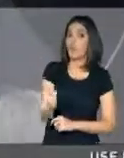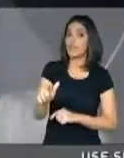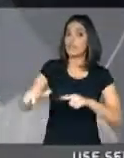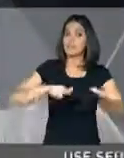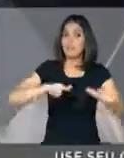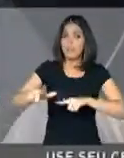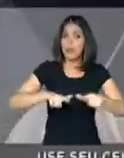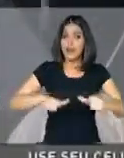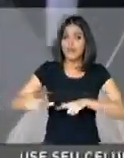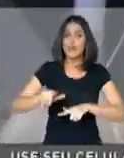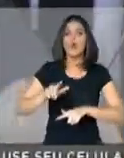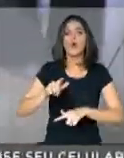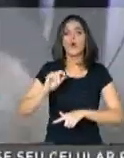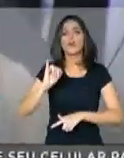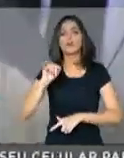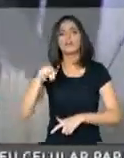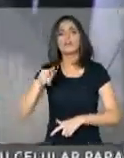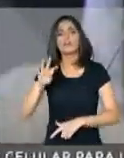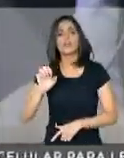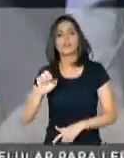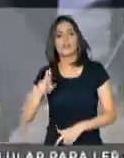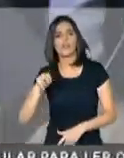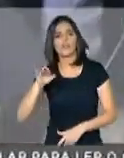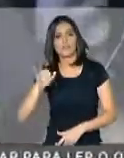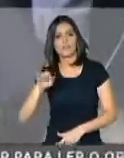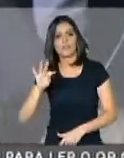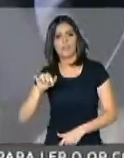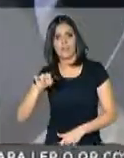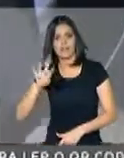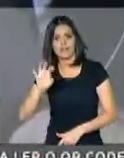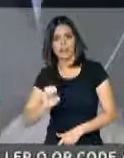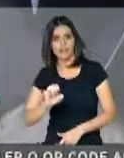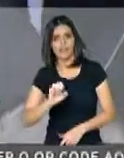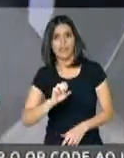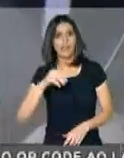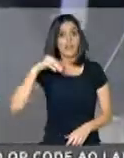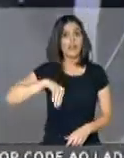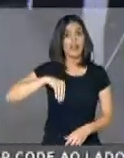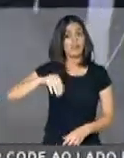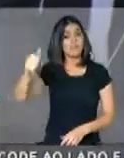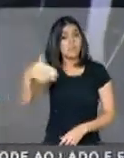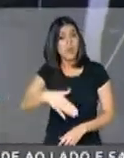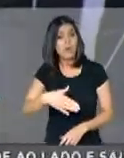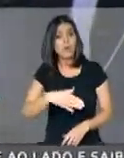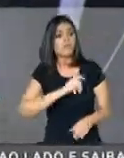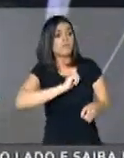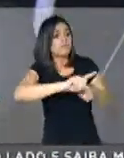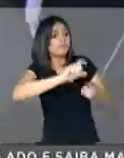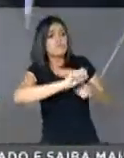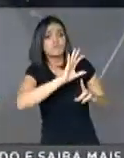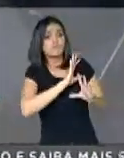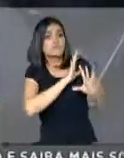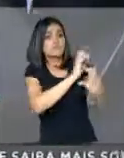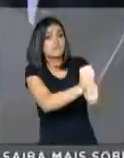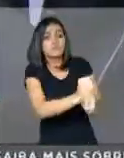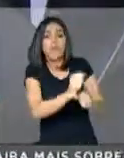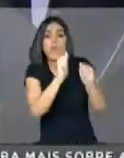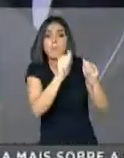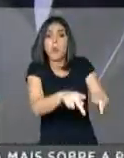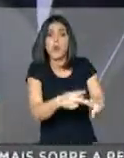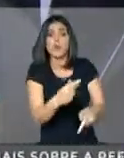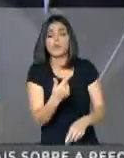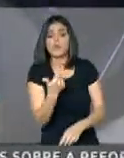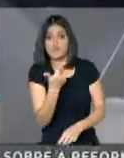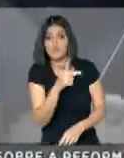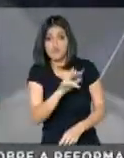trabalhador intermitente, que pode, não cumprindo a questão do salário mínimo, portanto, estamos falando que alguém ganha pouco, não ser computado, né, na sua,